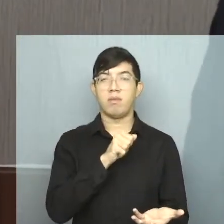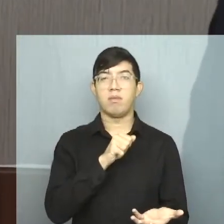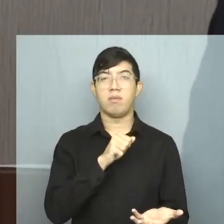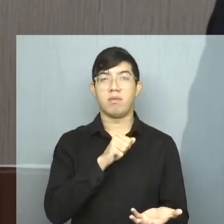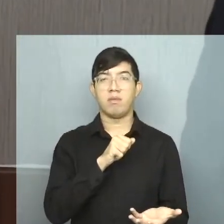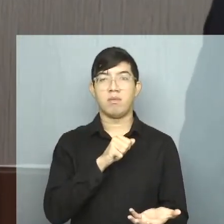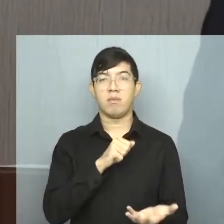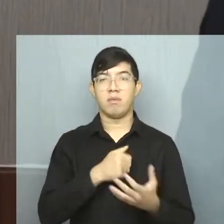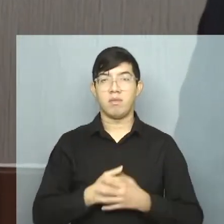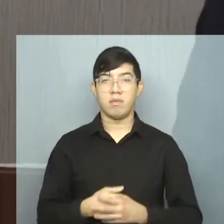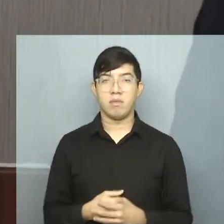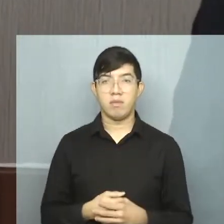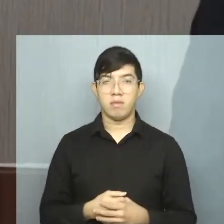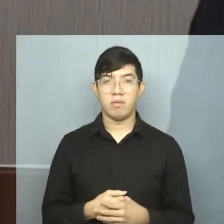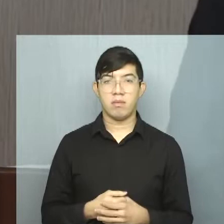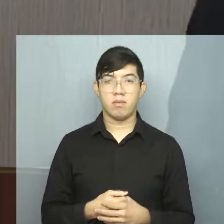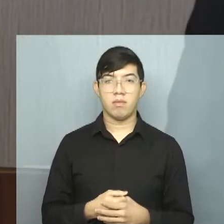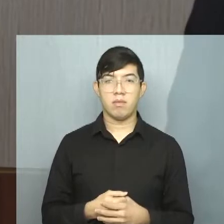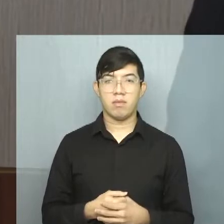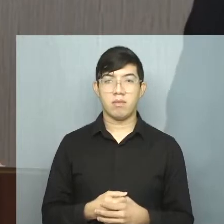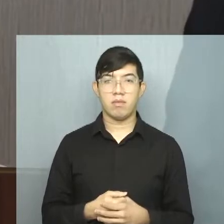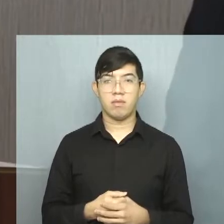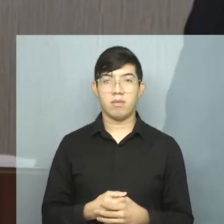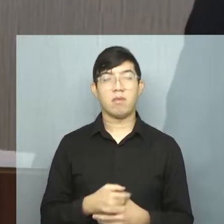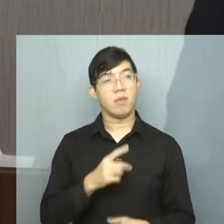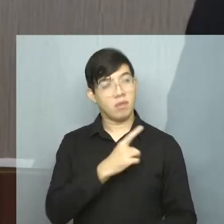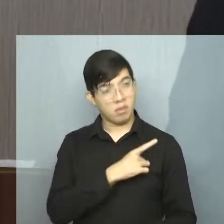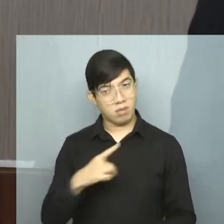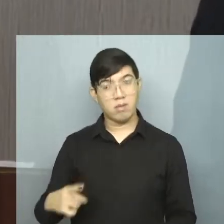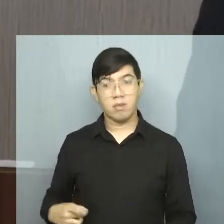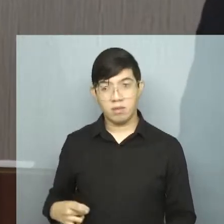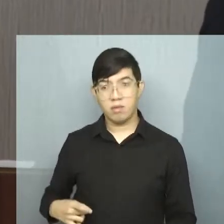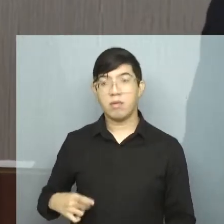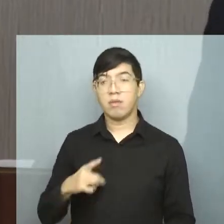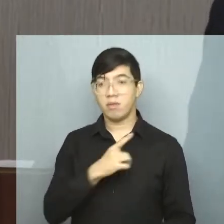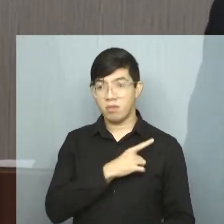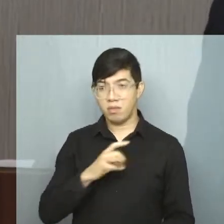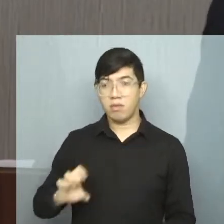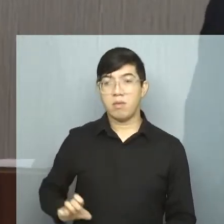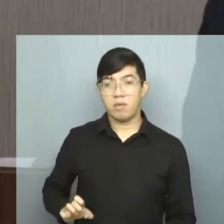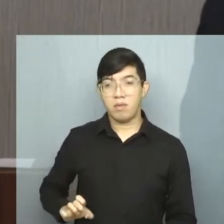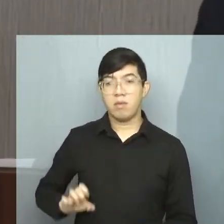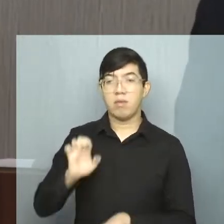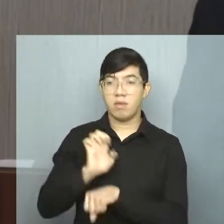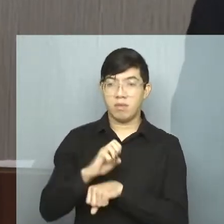Eu falei o quê? Deputados estaduais.